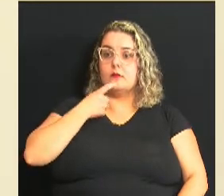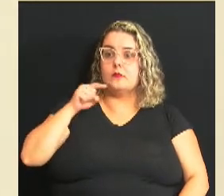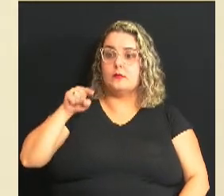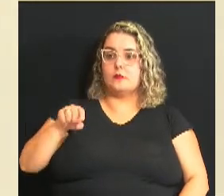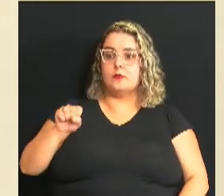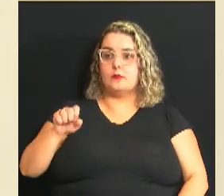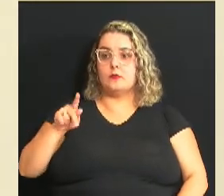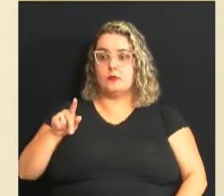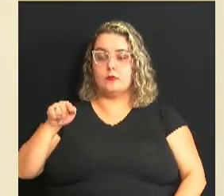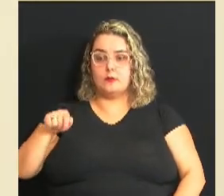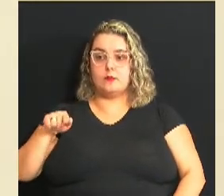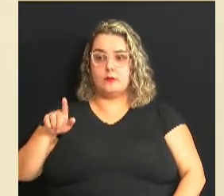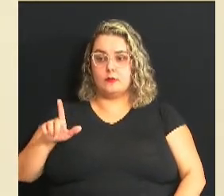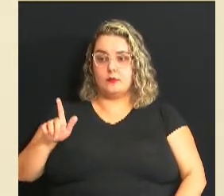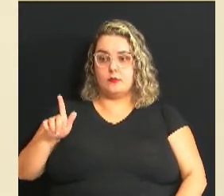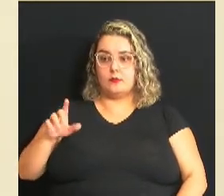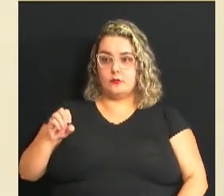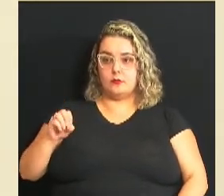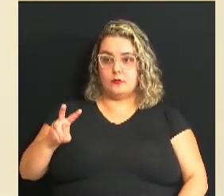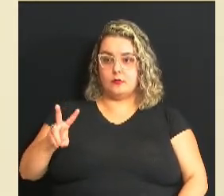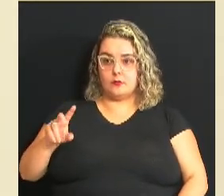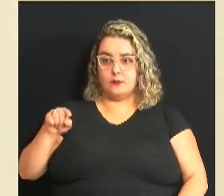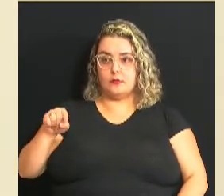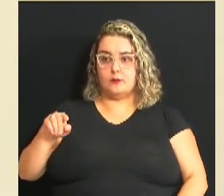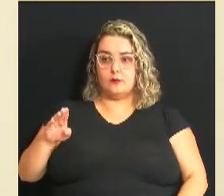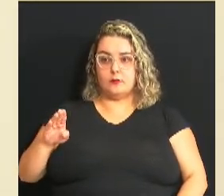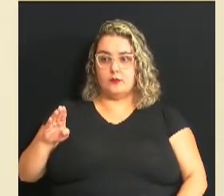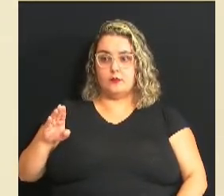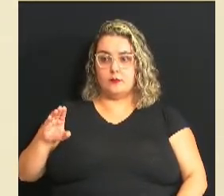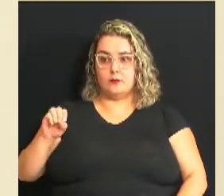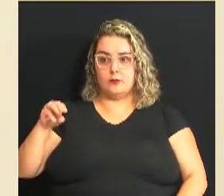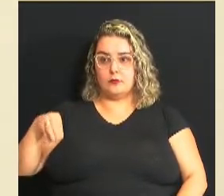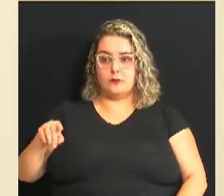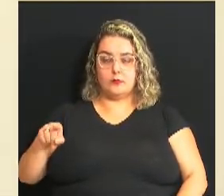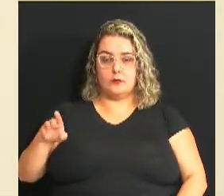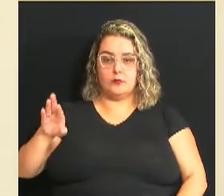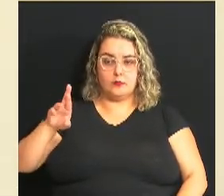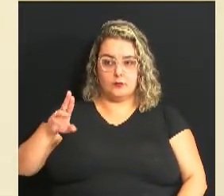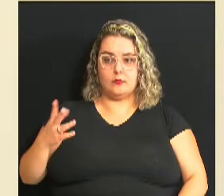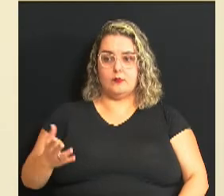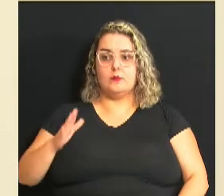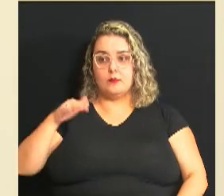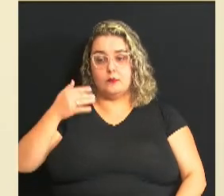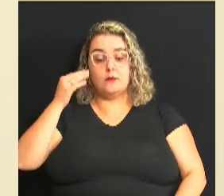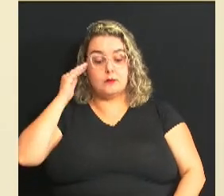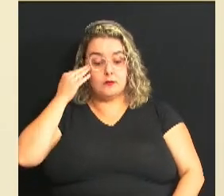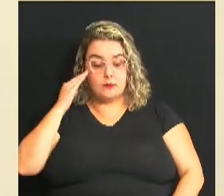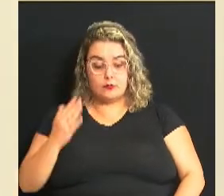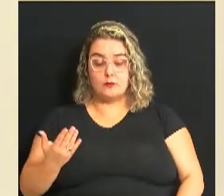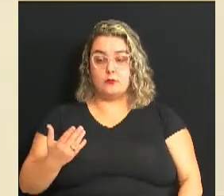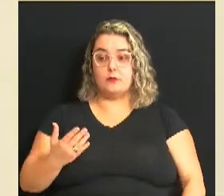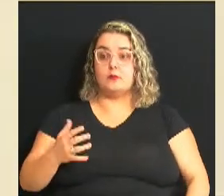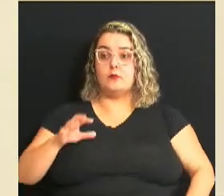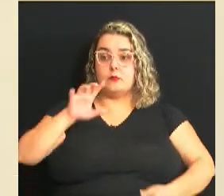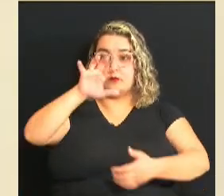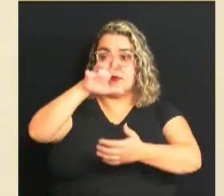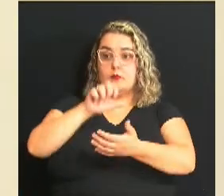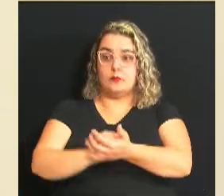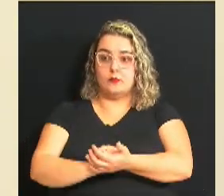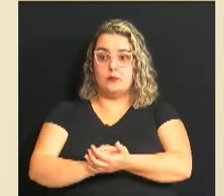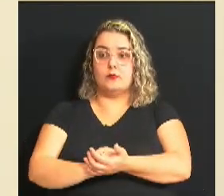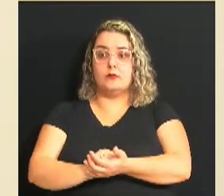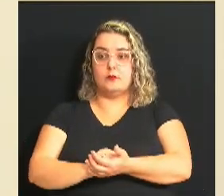gabinete.cultura@campinas.sp.gov.br, porque posteriormente, quando for entendido o formato que vai ser feito o cadastramento, ele vai ser